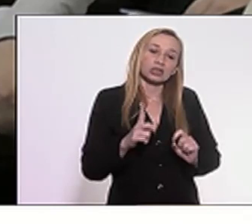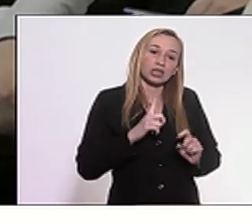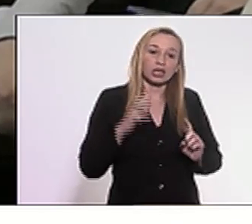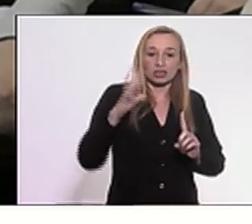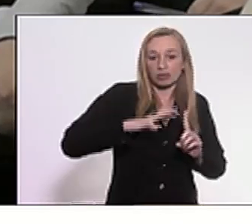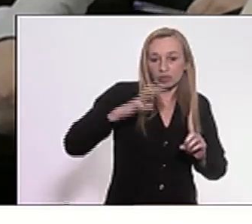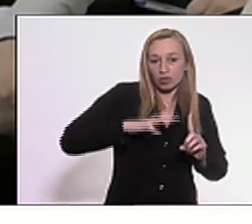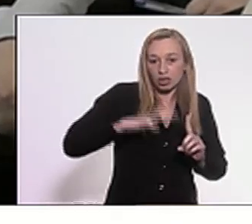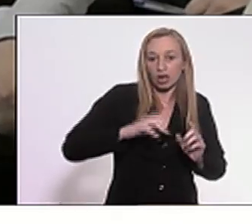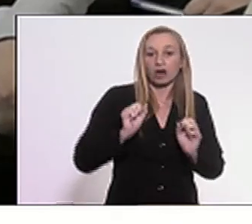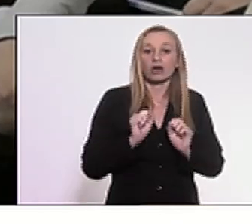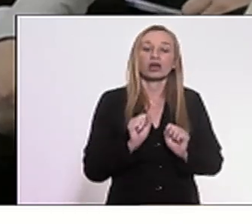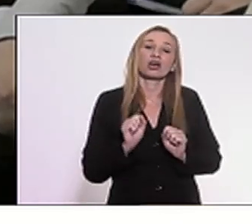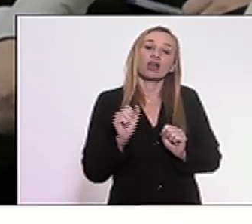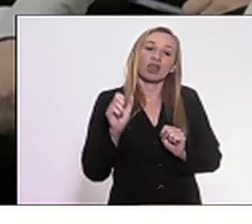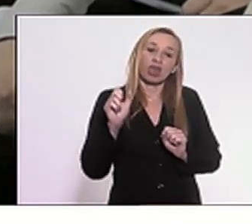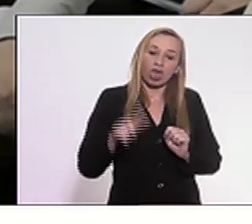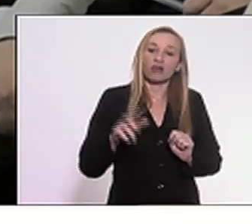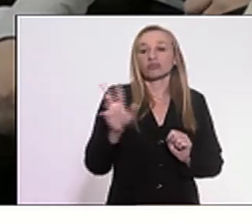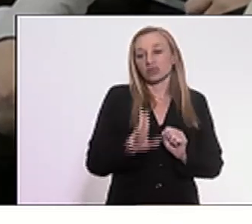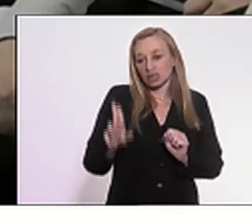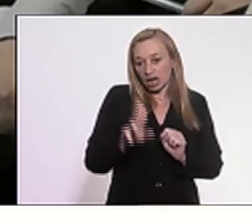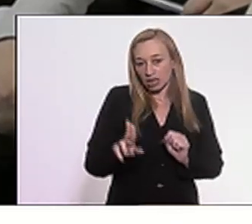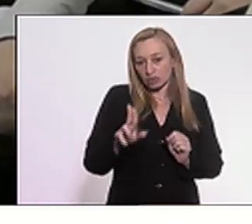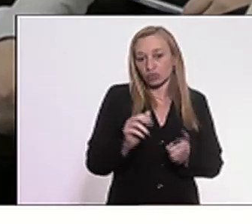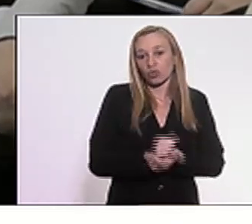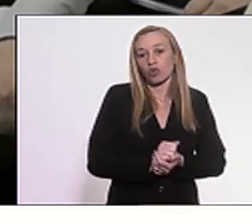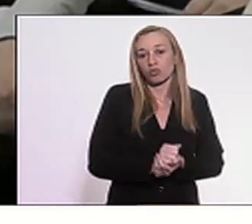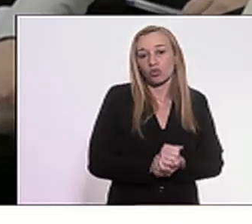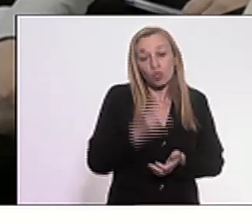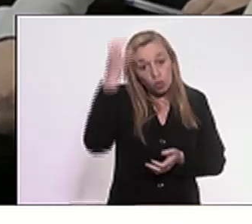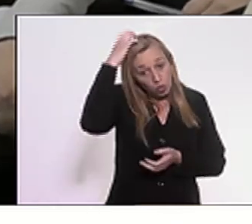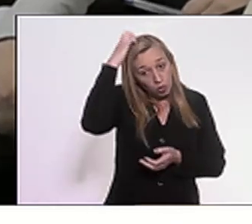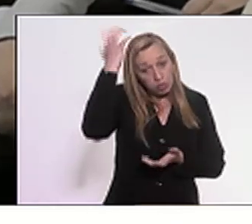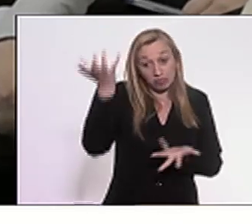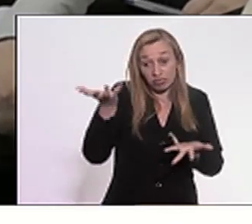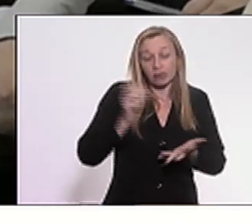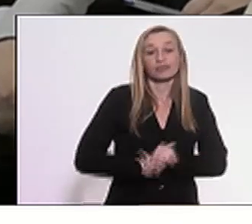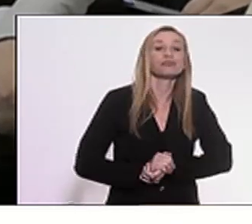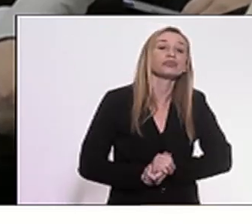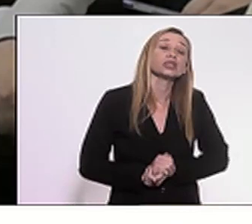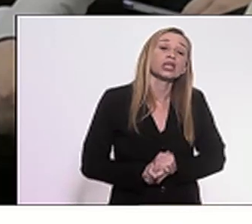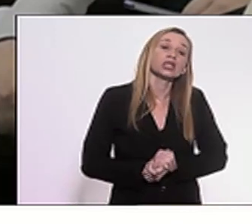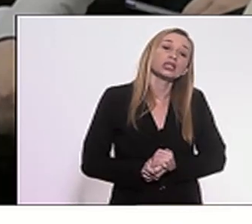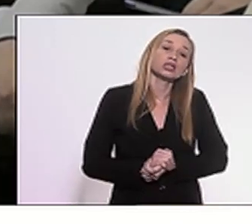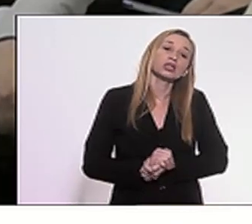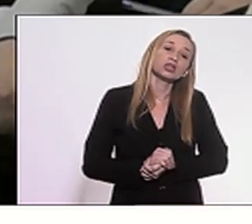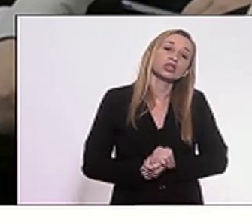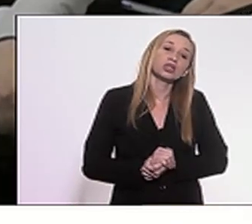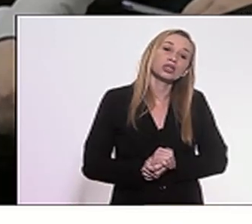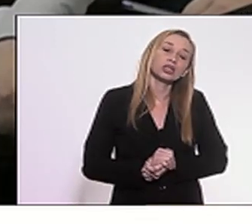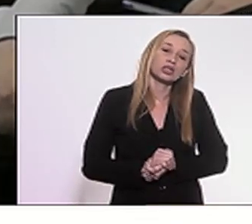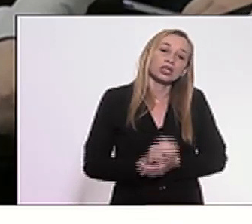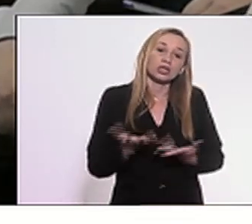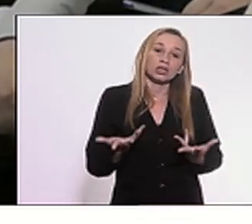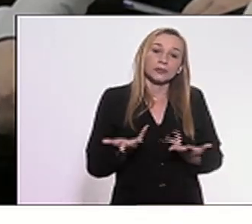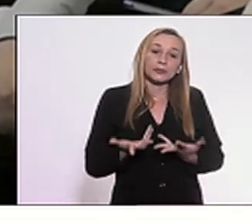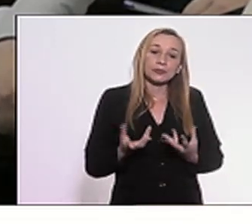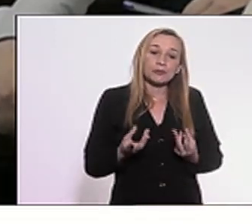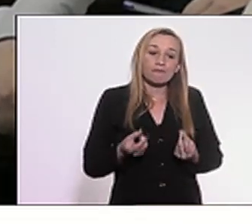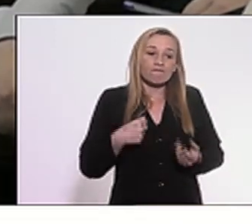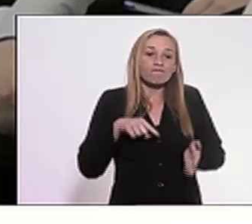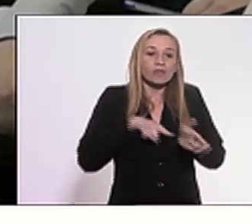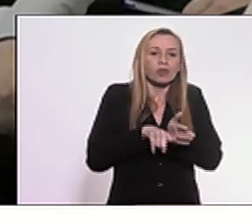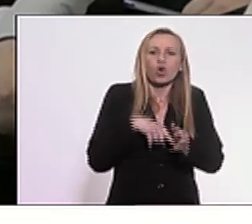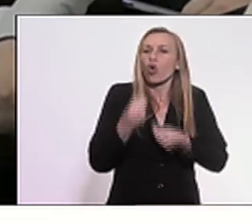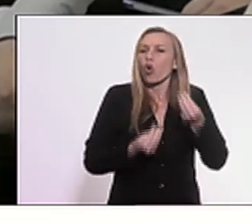muito usado como uma forma de punição do servidor, porque não existe uma regulamentação. Então, e aí é uma coisa que a gente se pergunta, né?